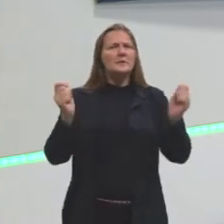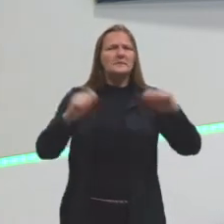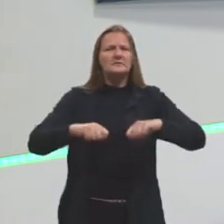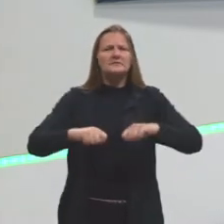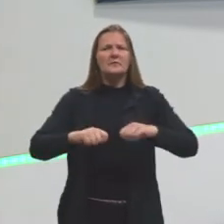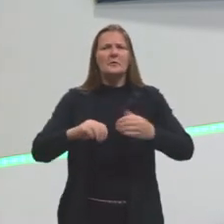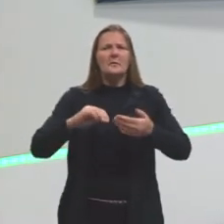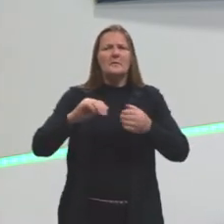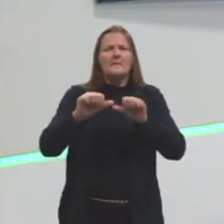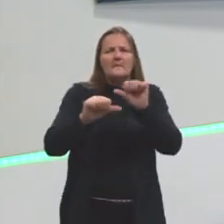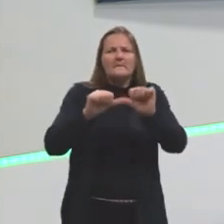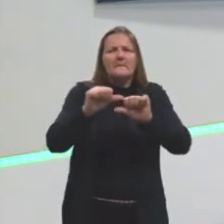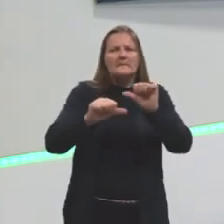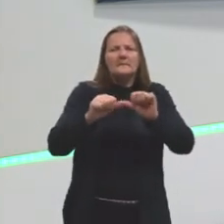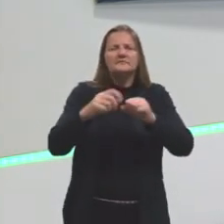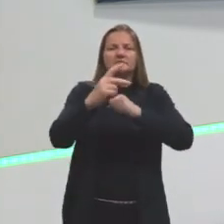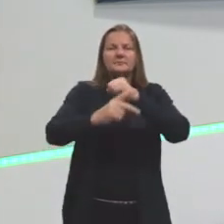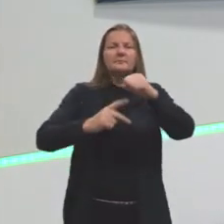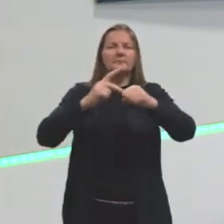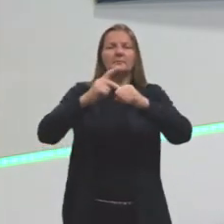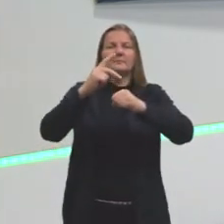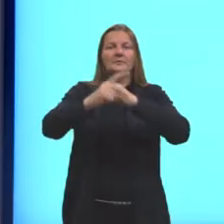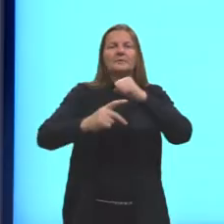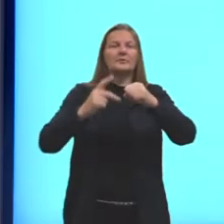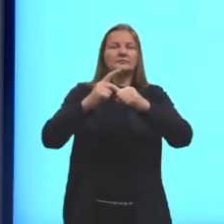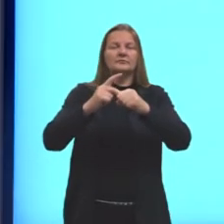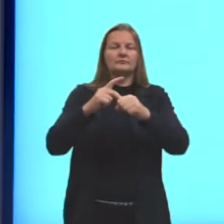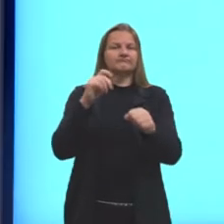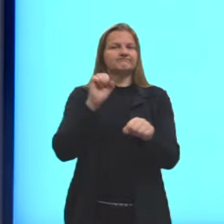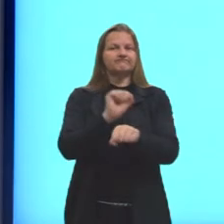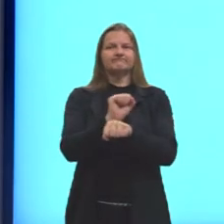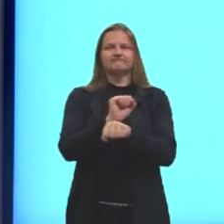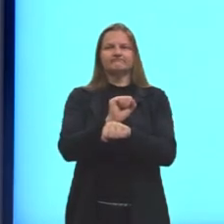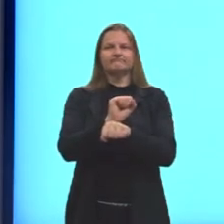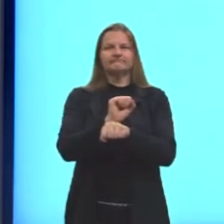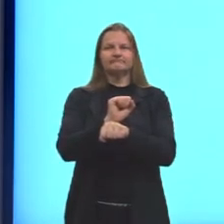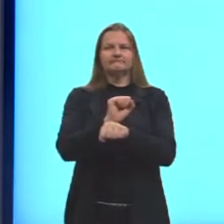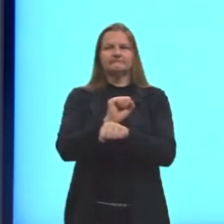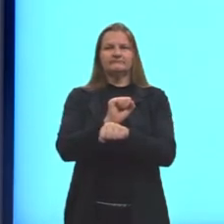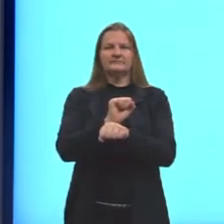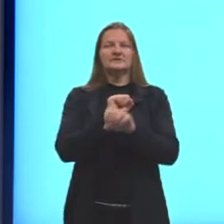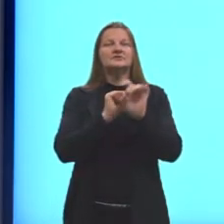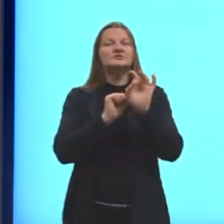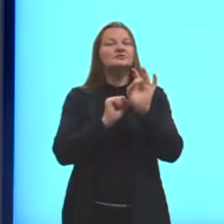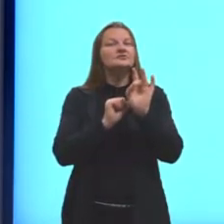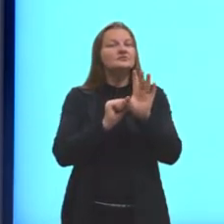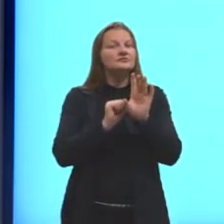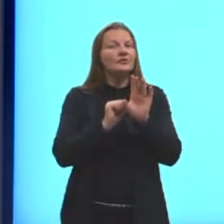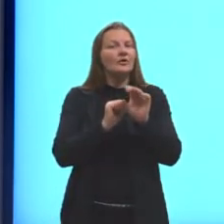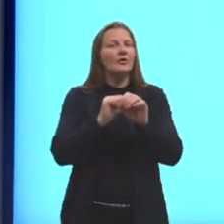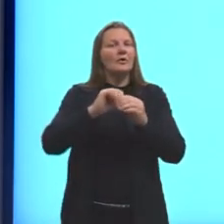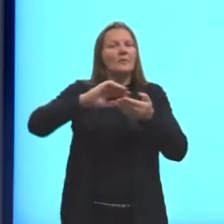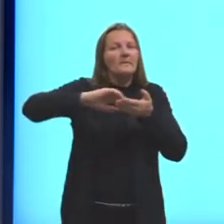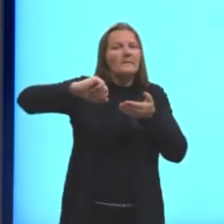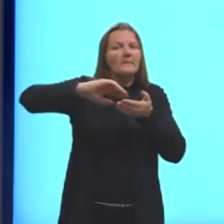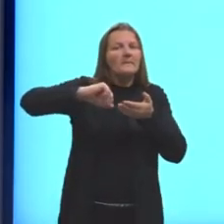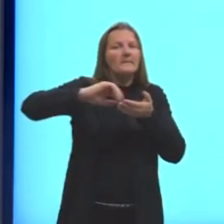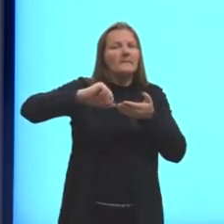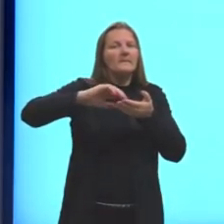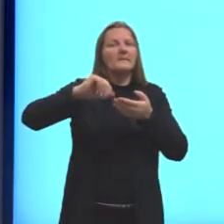mexer nos prótons a gente não consegue mexer neles a gente só consegue remover